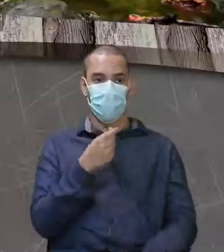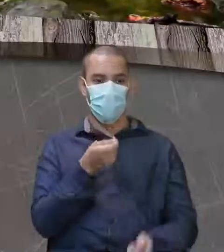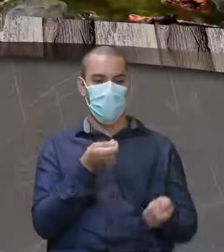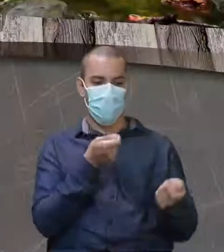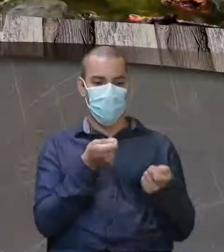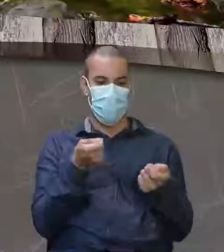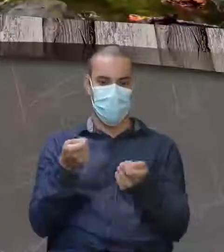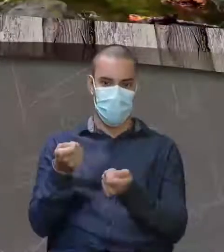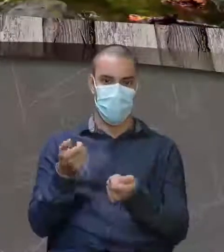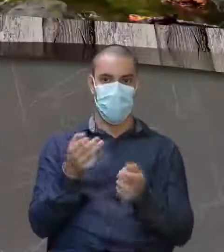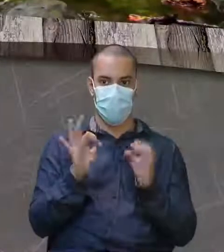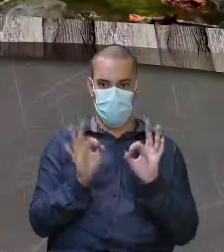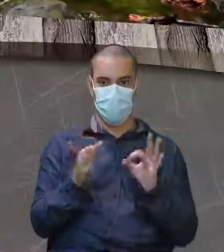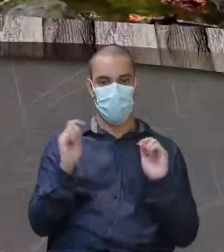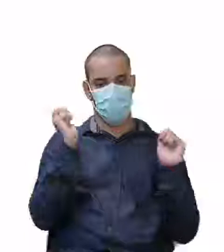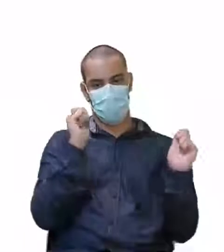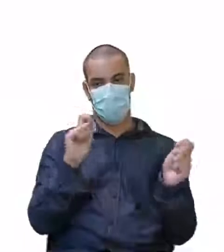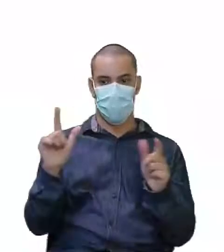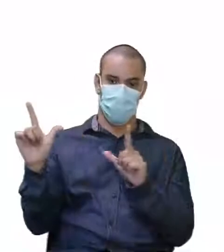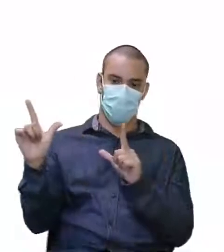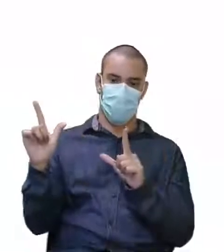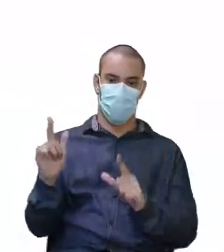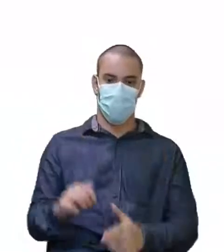entendeu? Então joga lá, vamos para a tela.